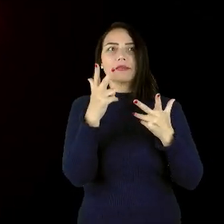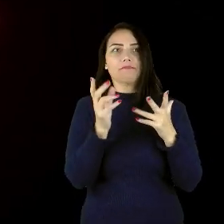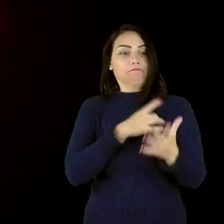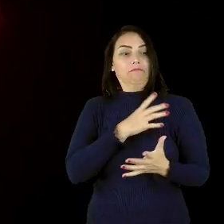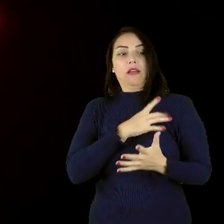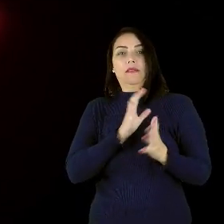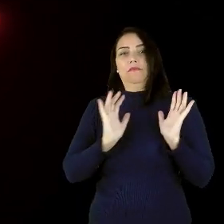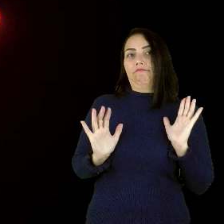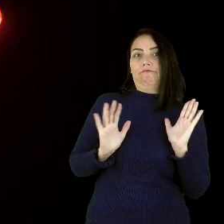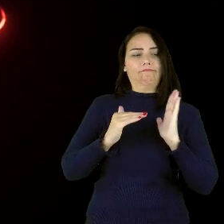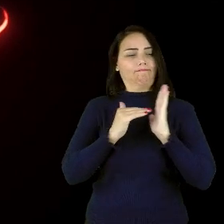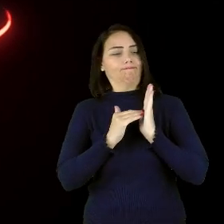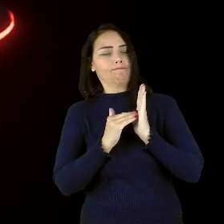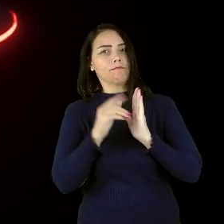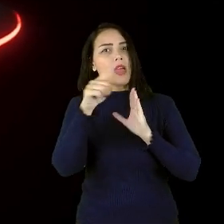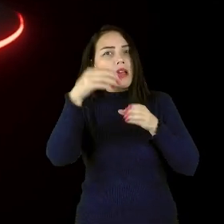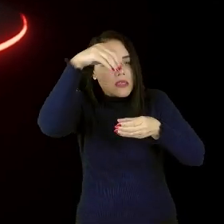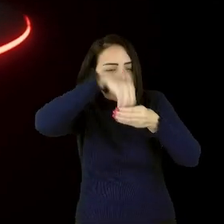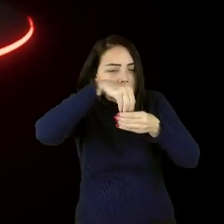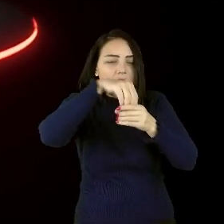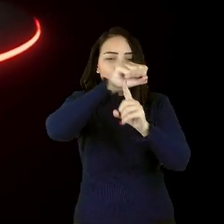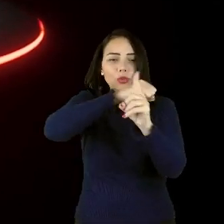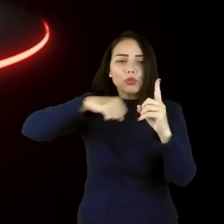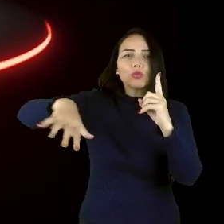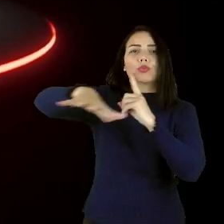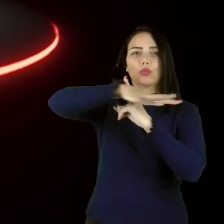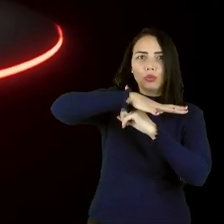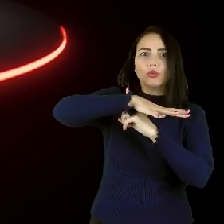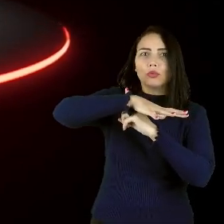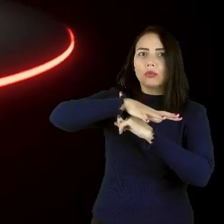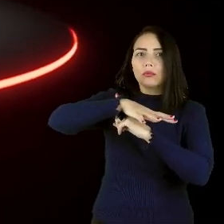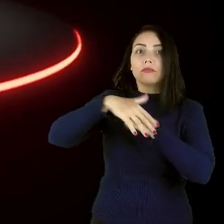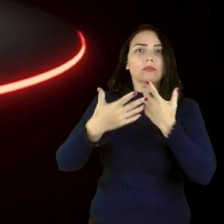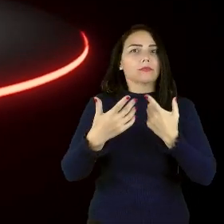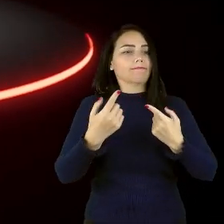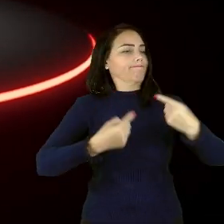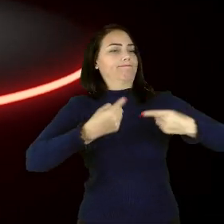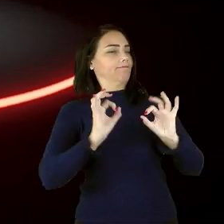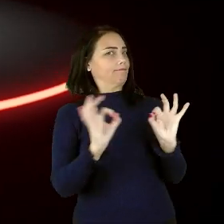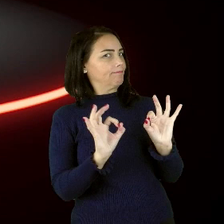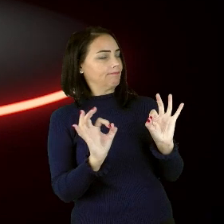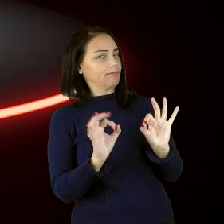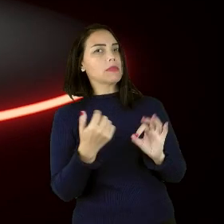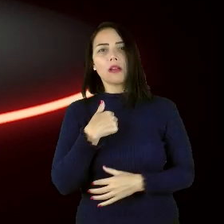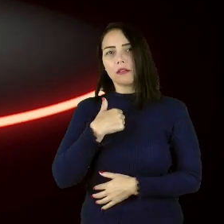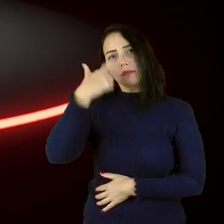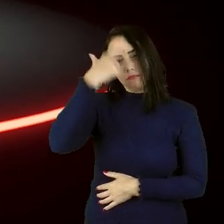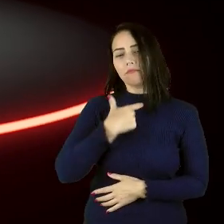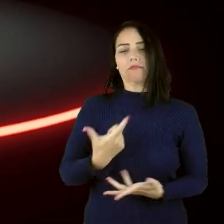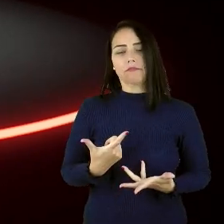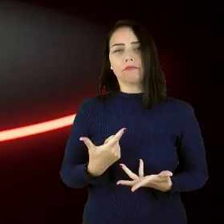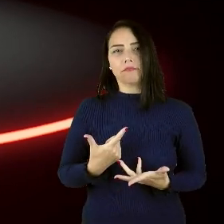questões que estão inseridas naquela sociedade, né? São incontestáveis. Eu mesmo,